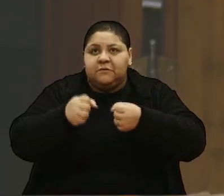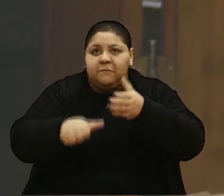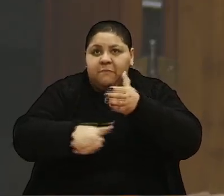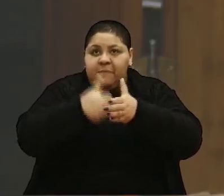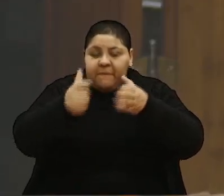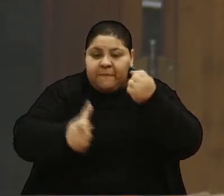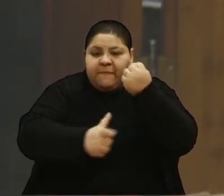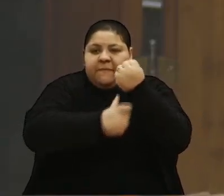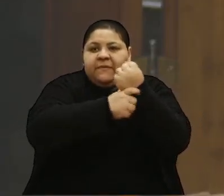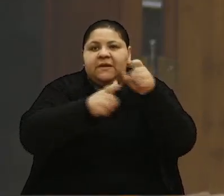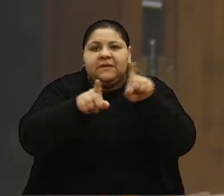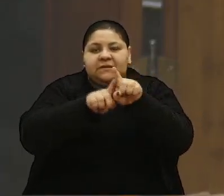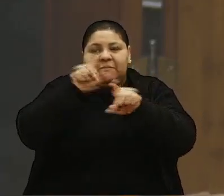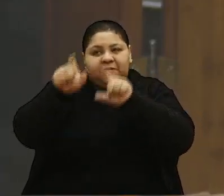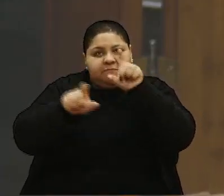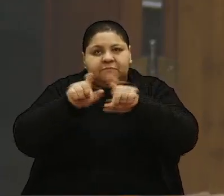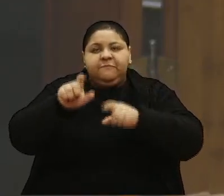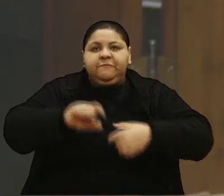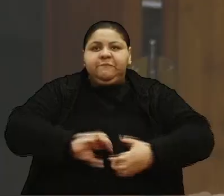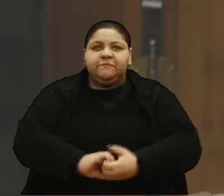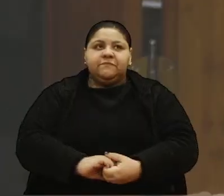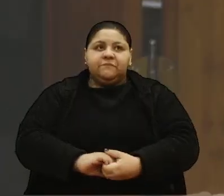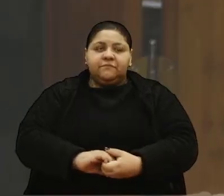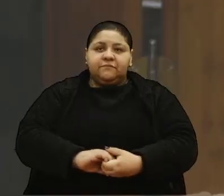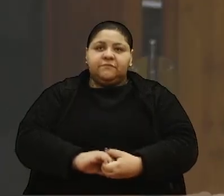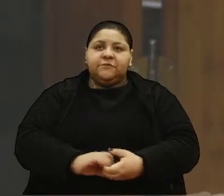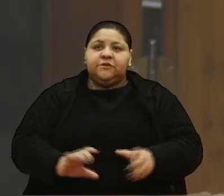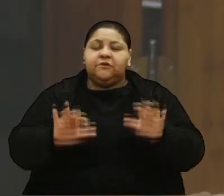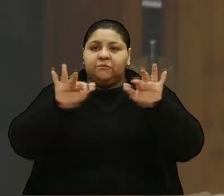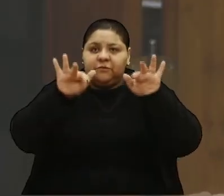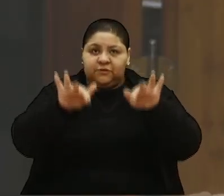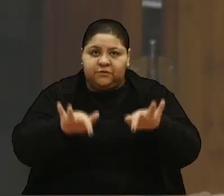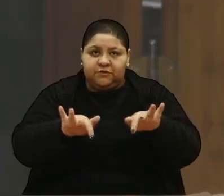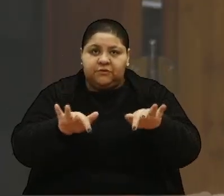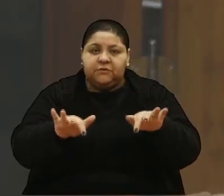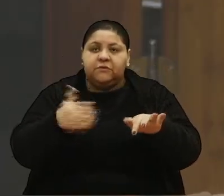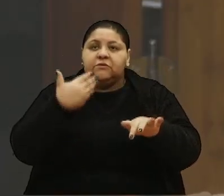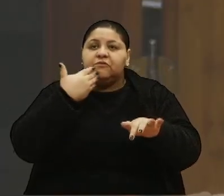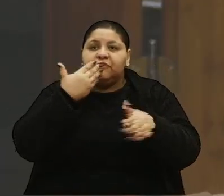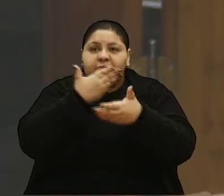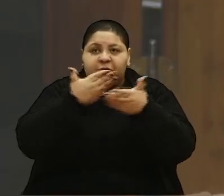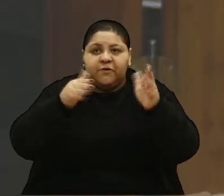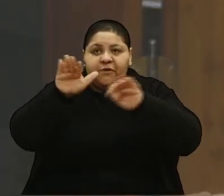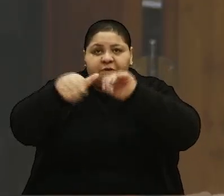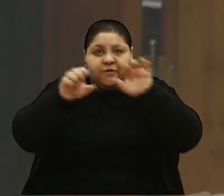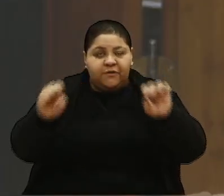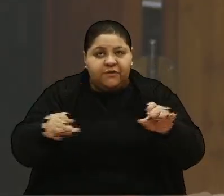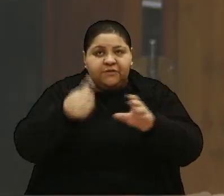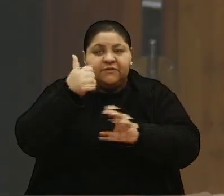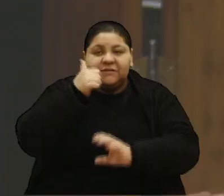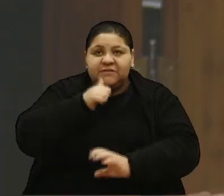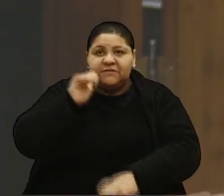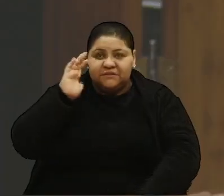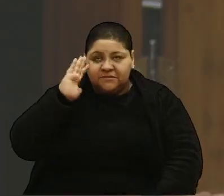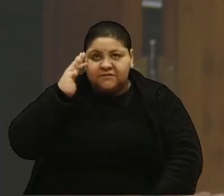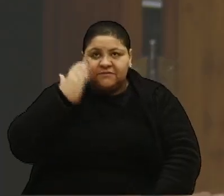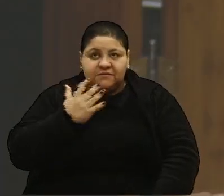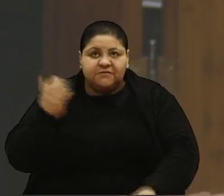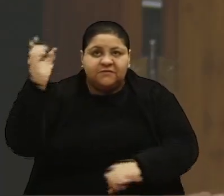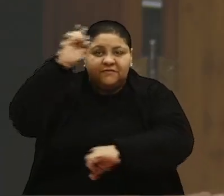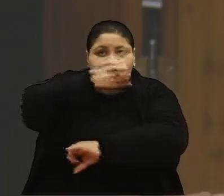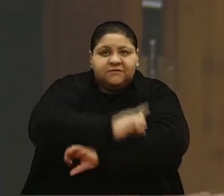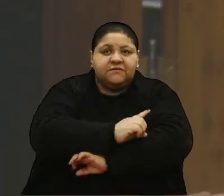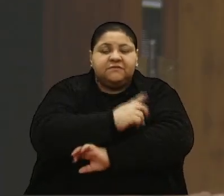e humanizado. Por fim, venho convidá-los para esse evento de mulheres que acontecerá no